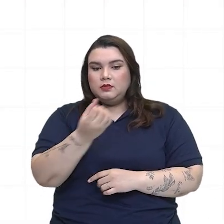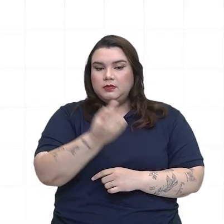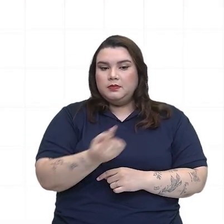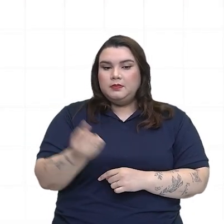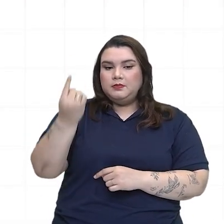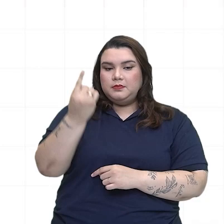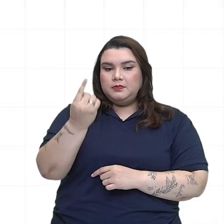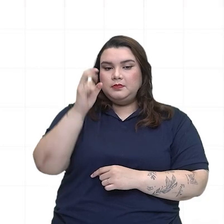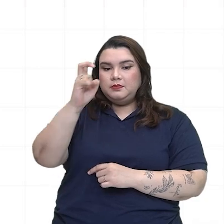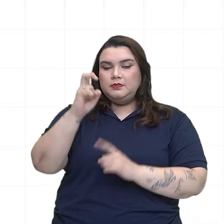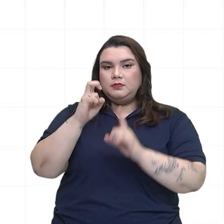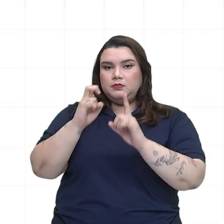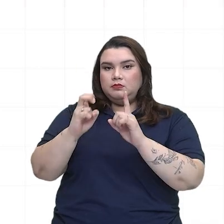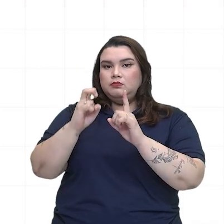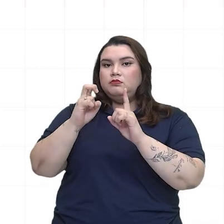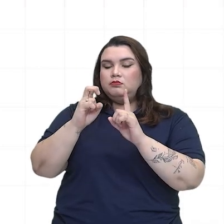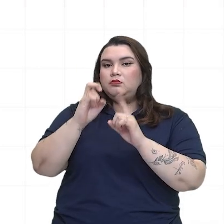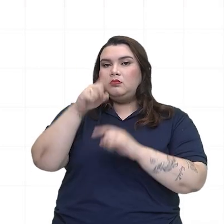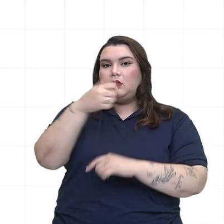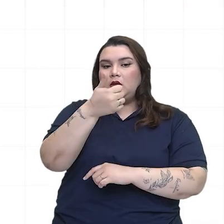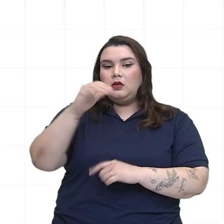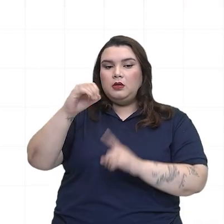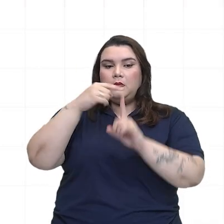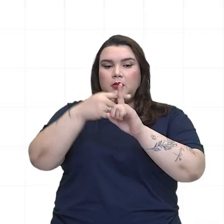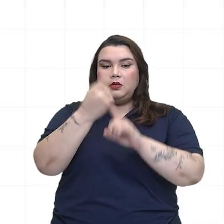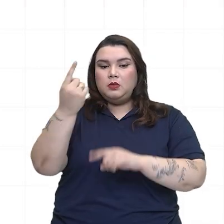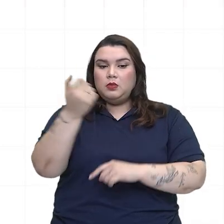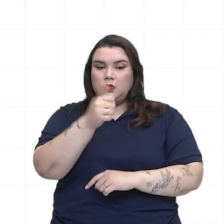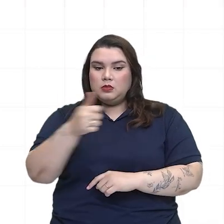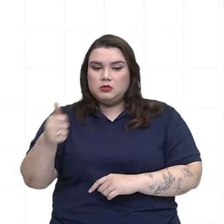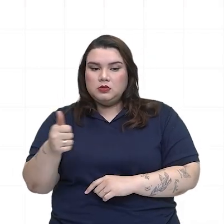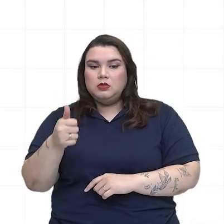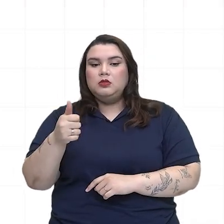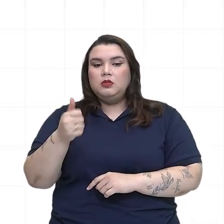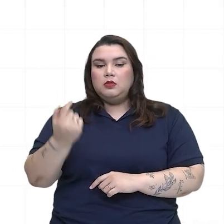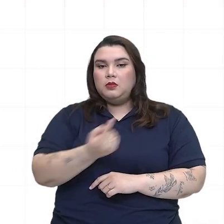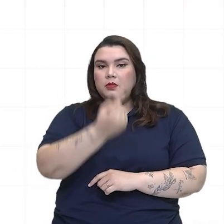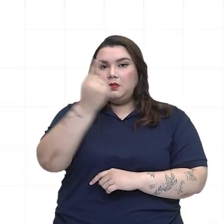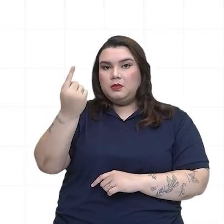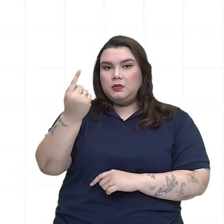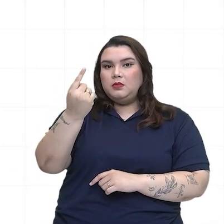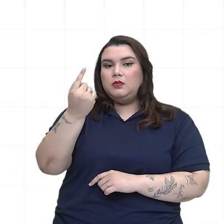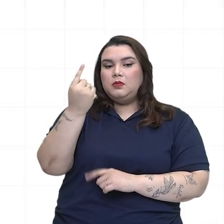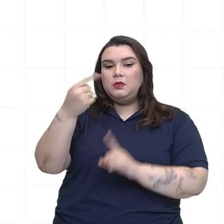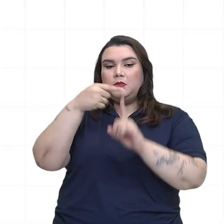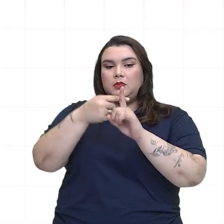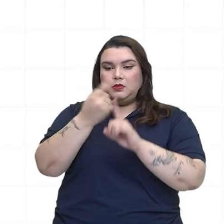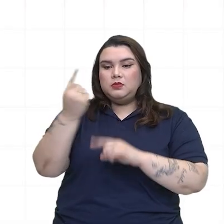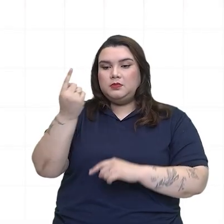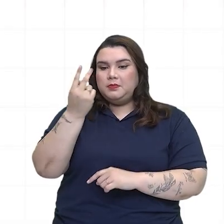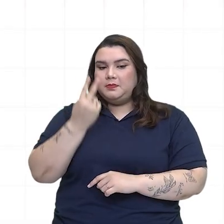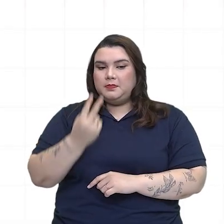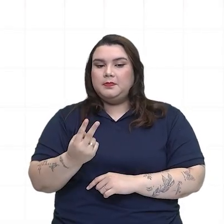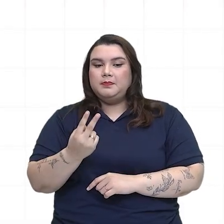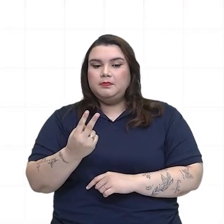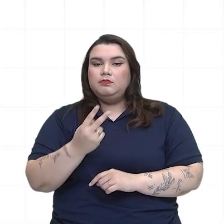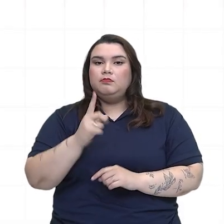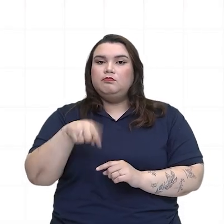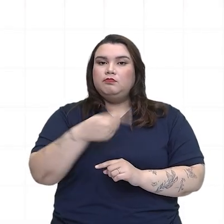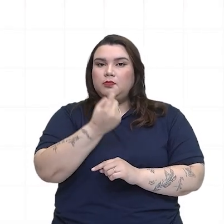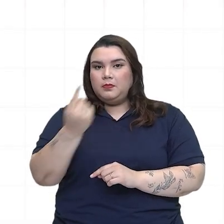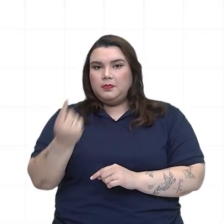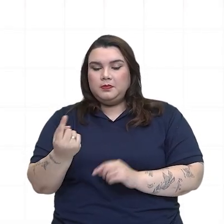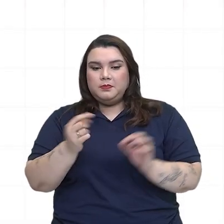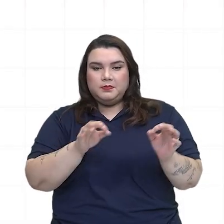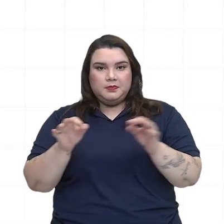16. Vai 1. 5 e 5, 10. Com 1, 11. Vai 1. 1 com 1, 2. E o